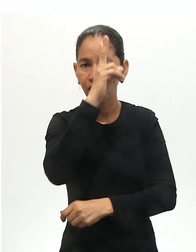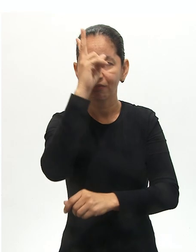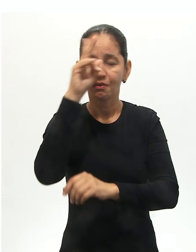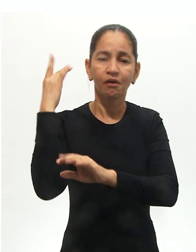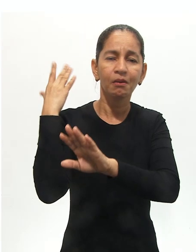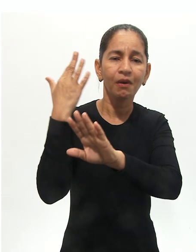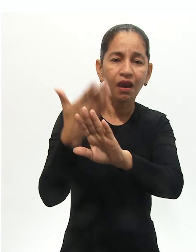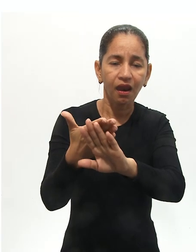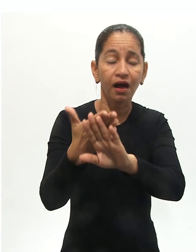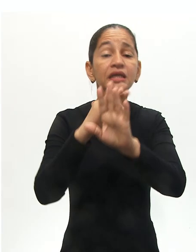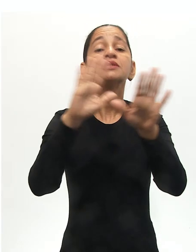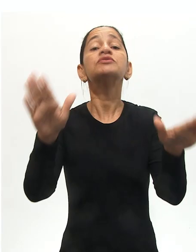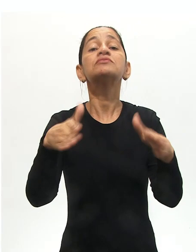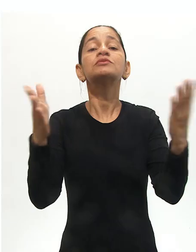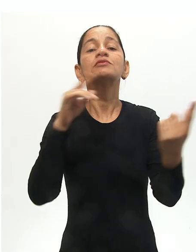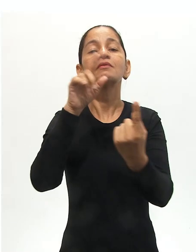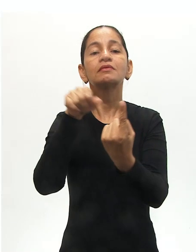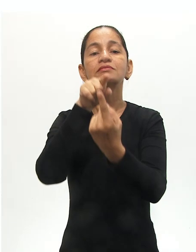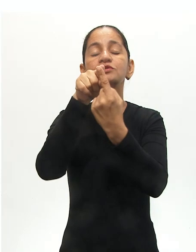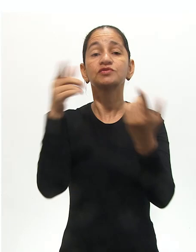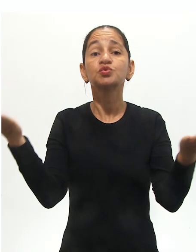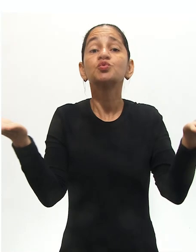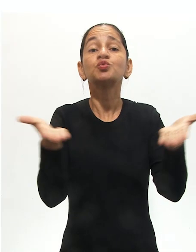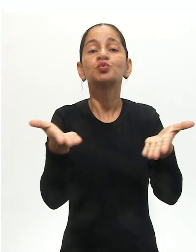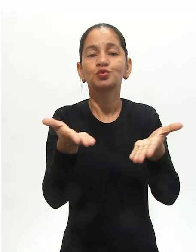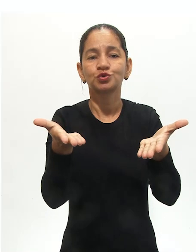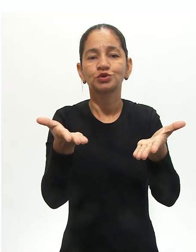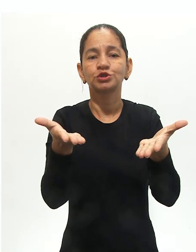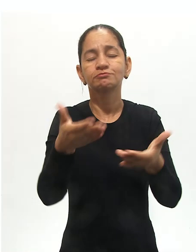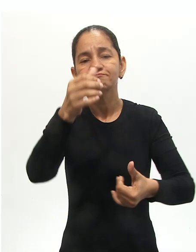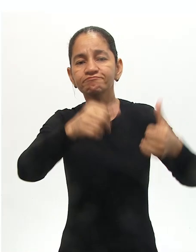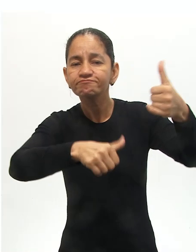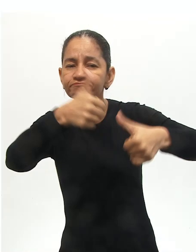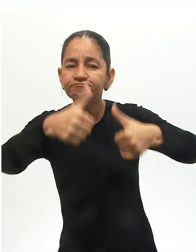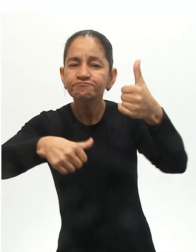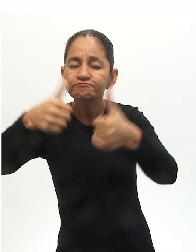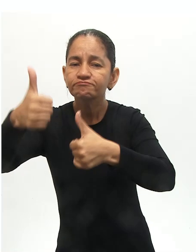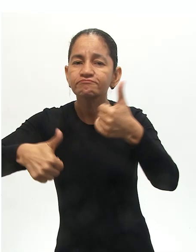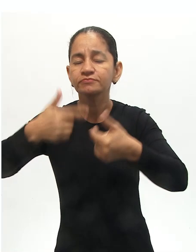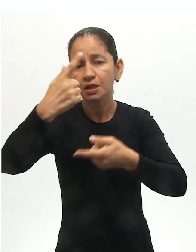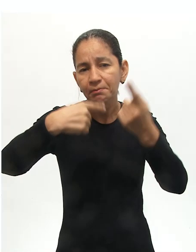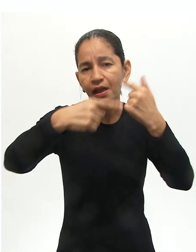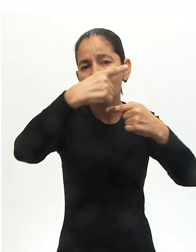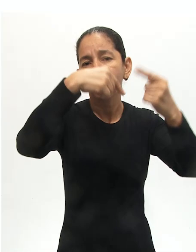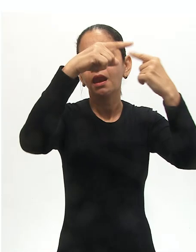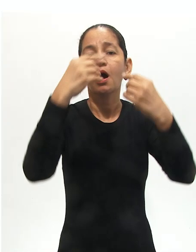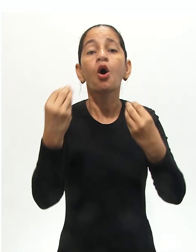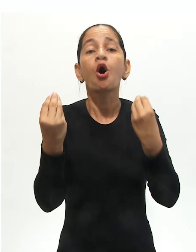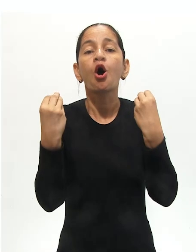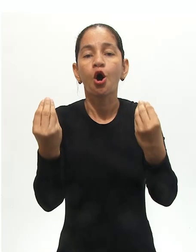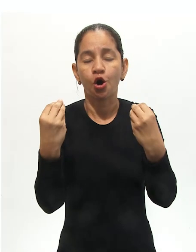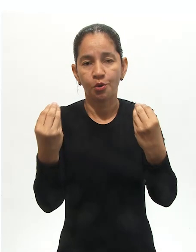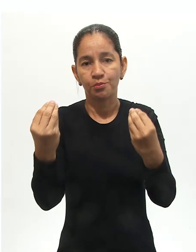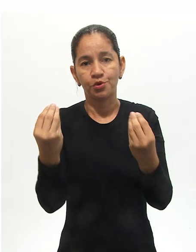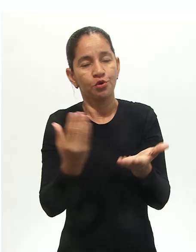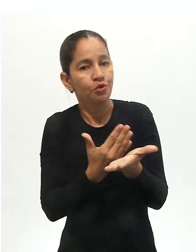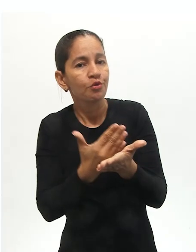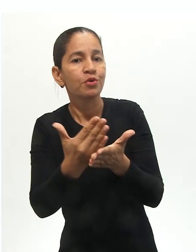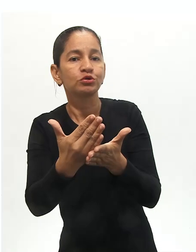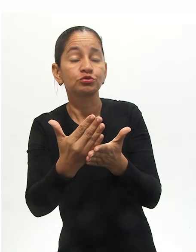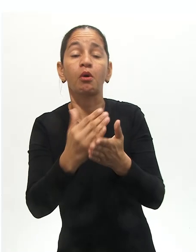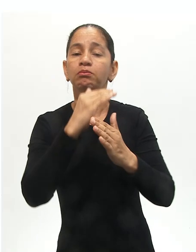Brasil. O objetivo da nossa aula é analisar a evolução das